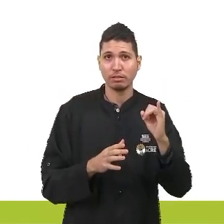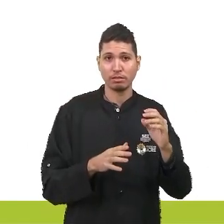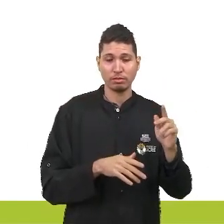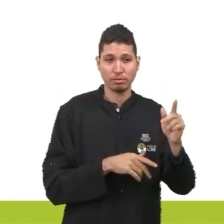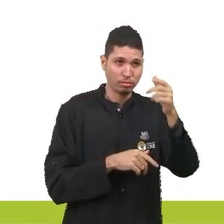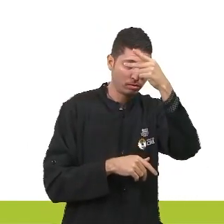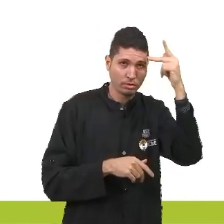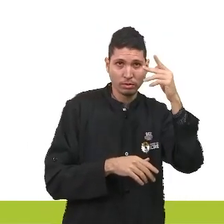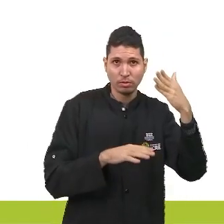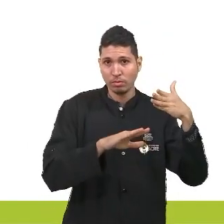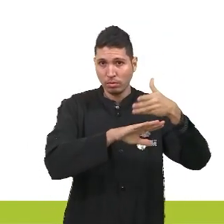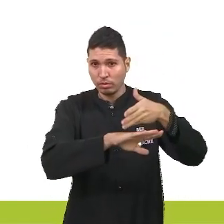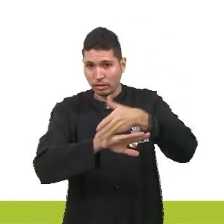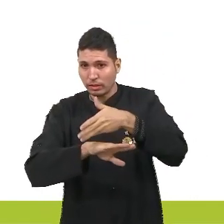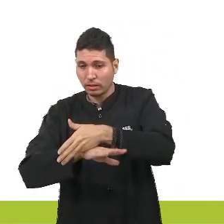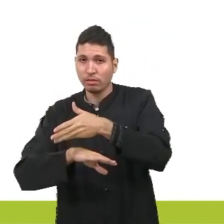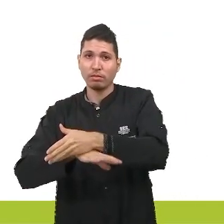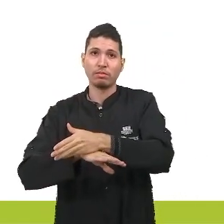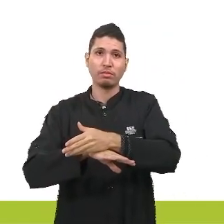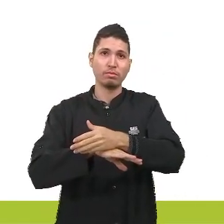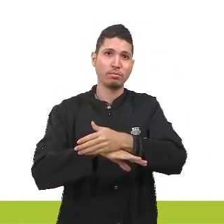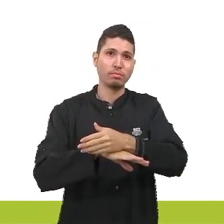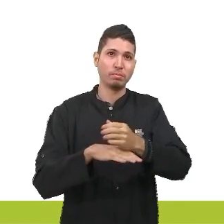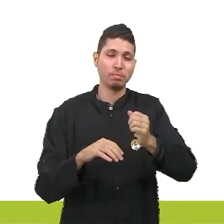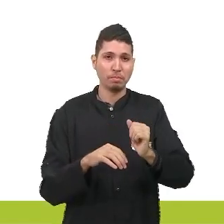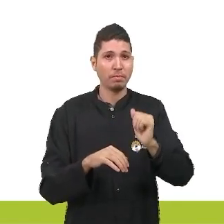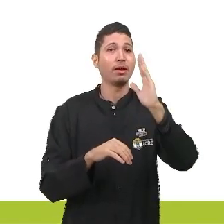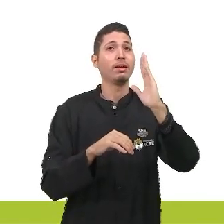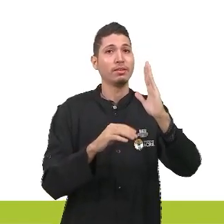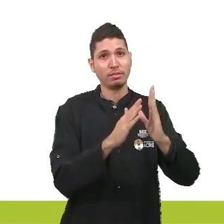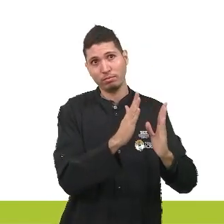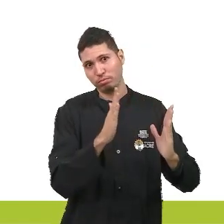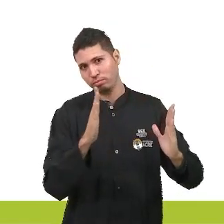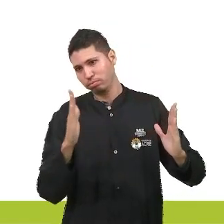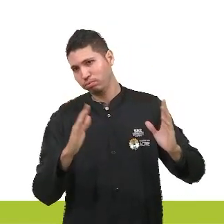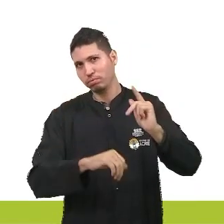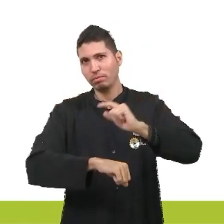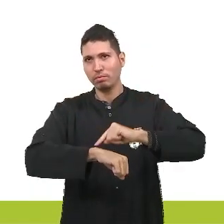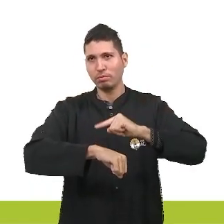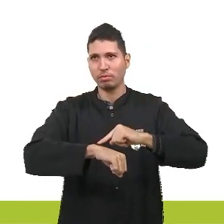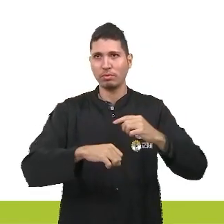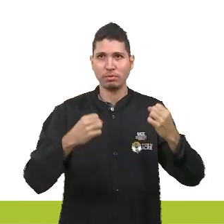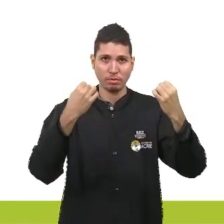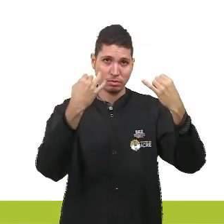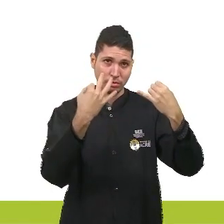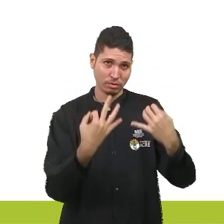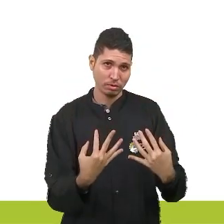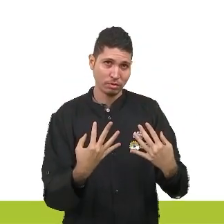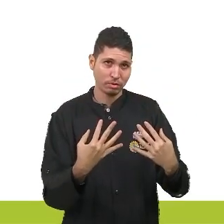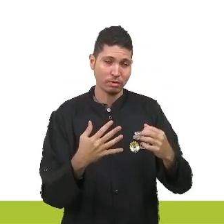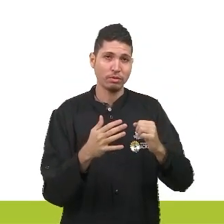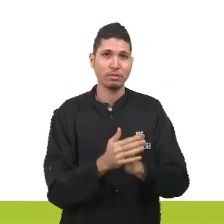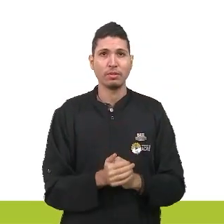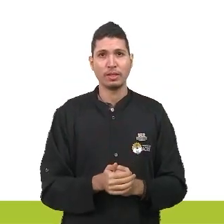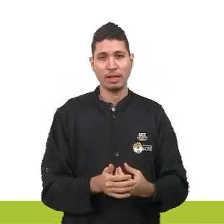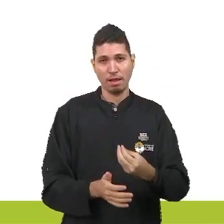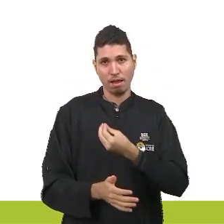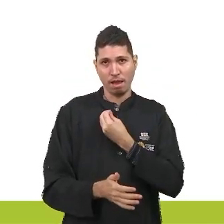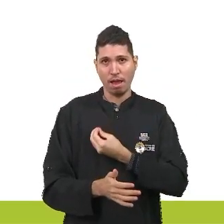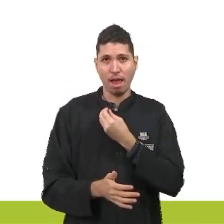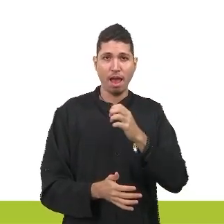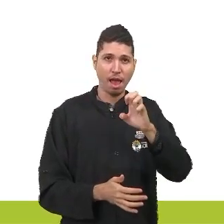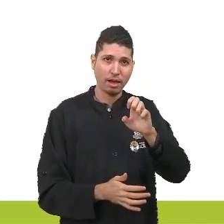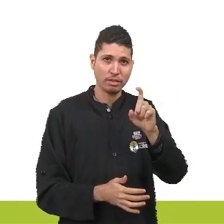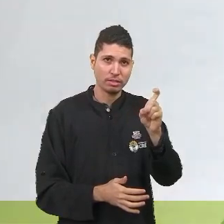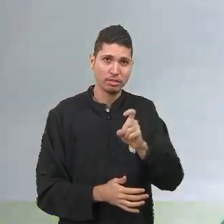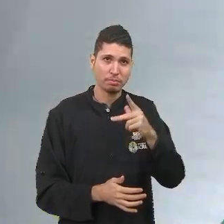se mantendo mais na sociedade por mais tempo, então a justificativa é o quê? A expectativa de vida.